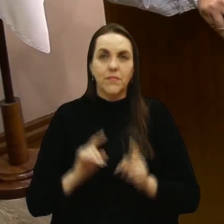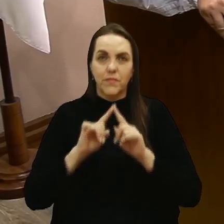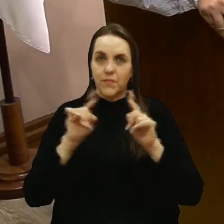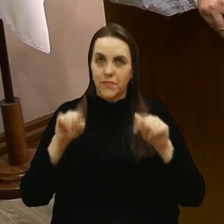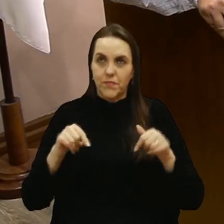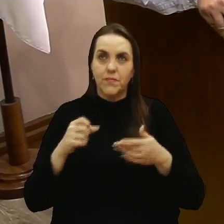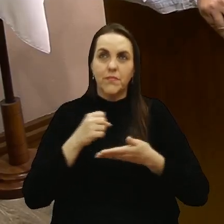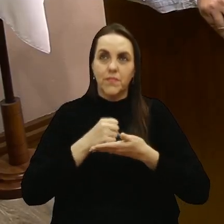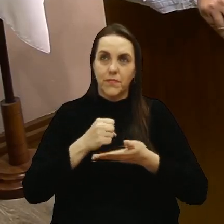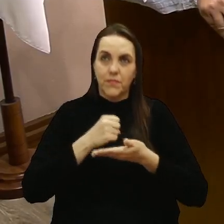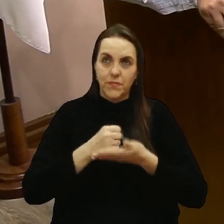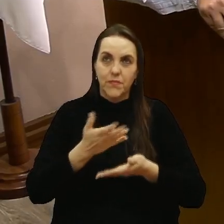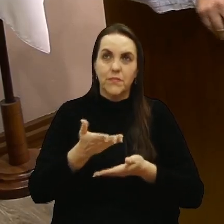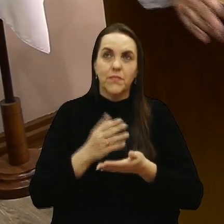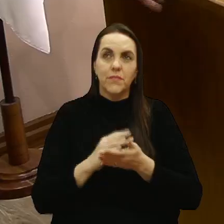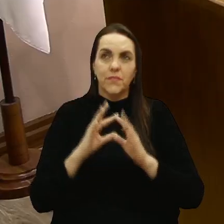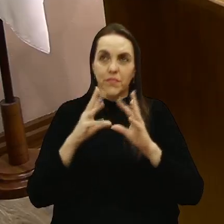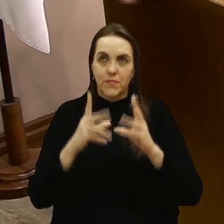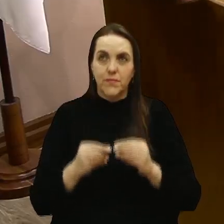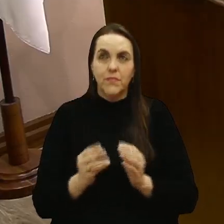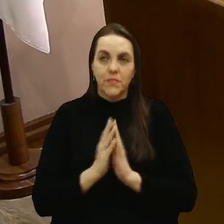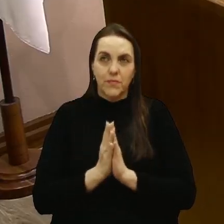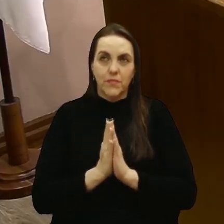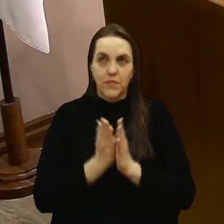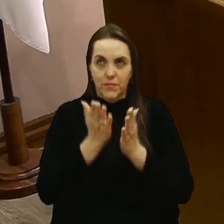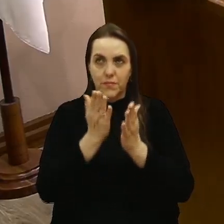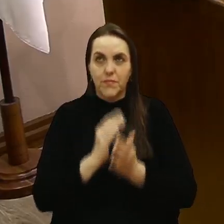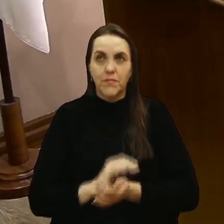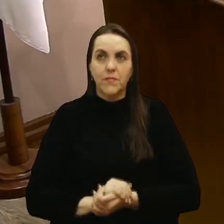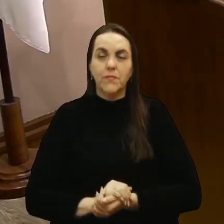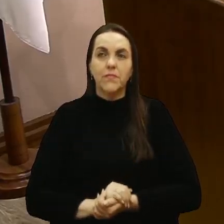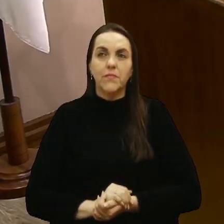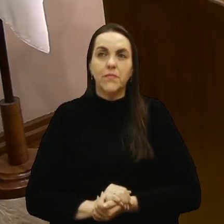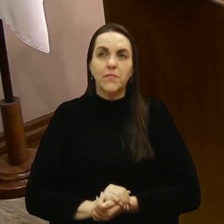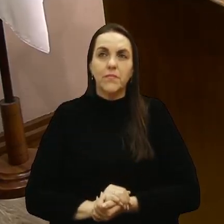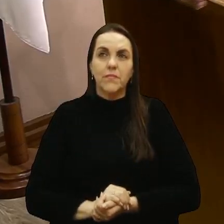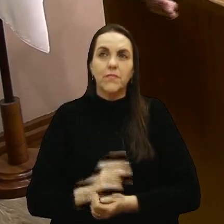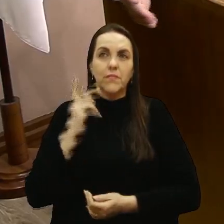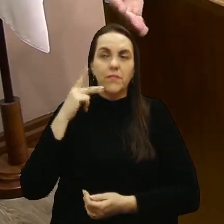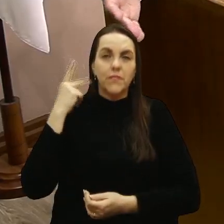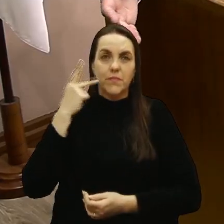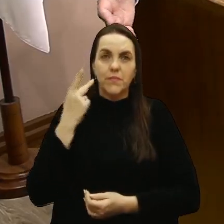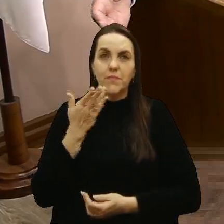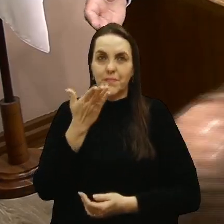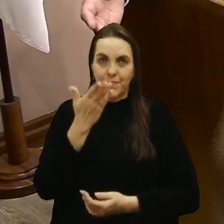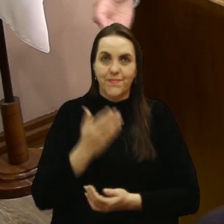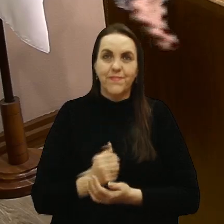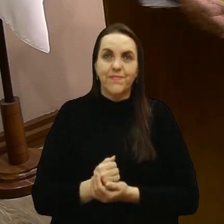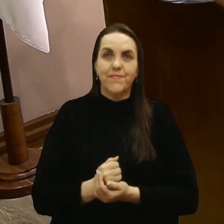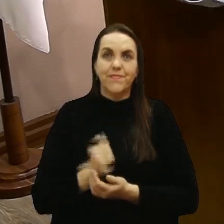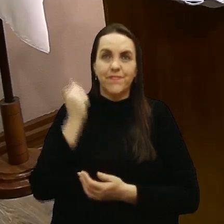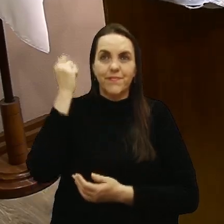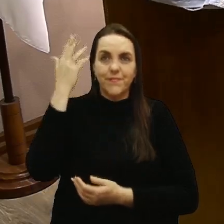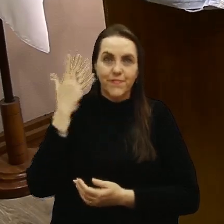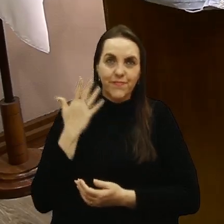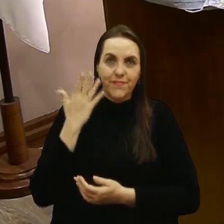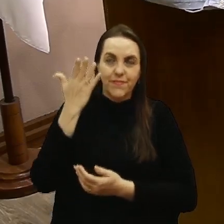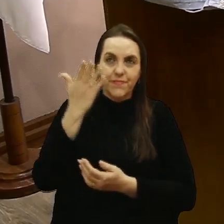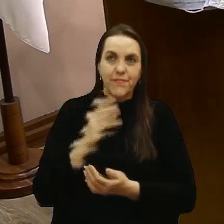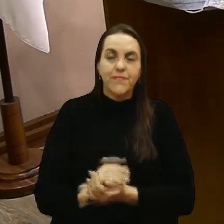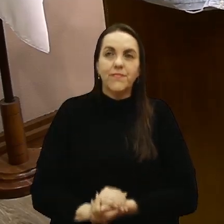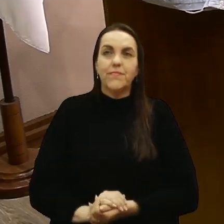assessores. Por favor, aqui também os servidores, assessores. Vereadora Daiane, né? Os